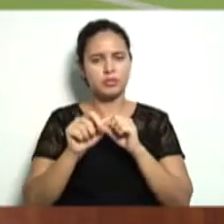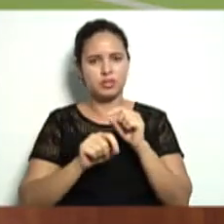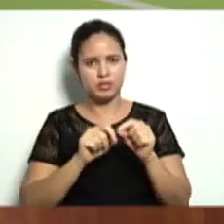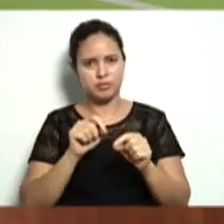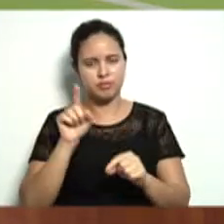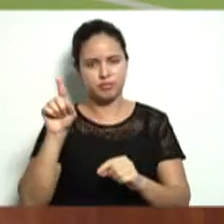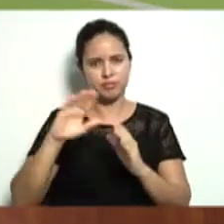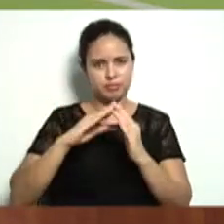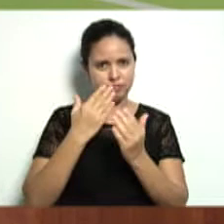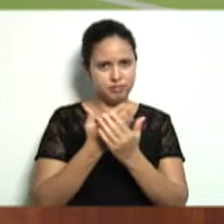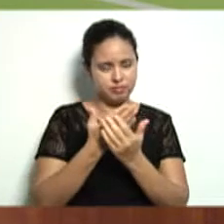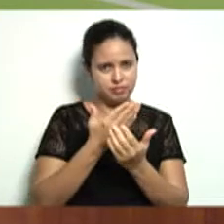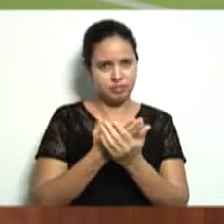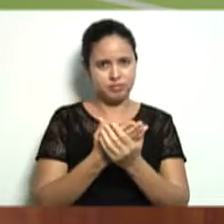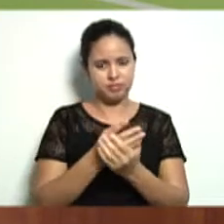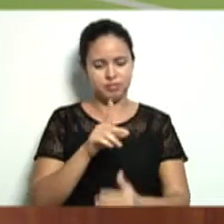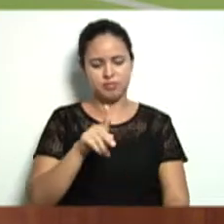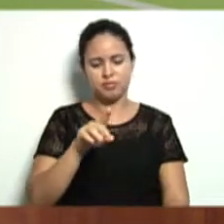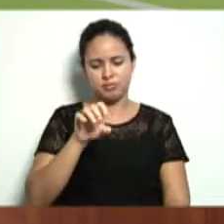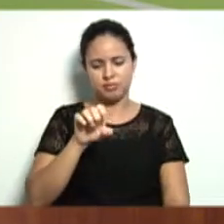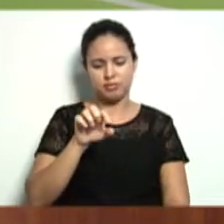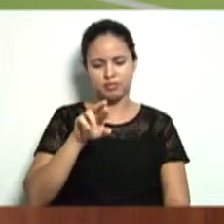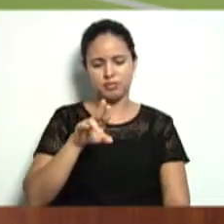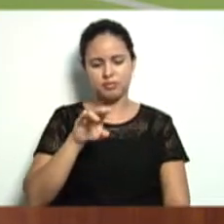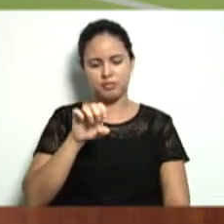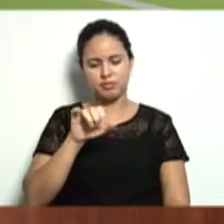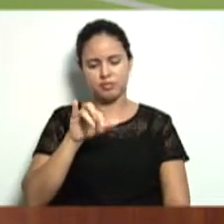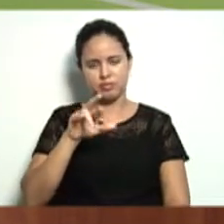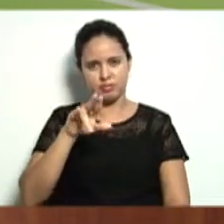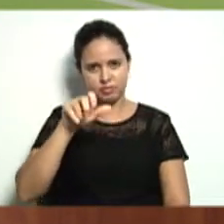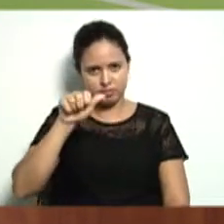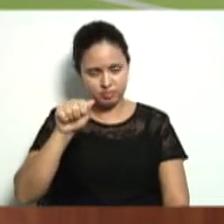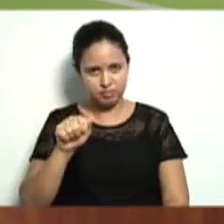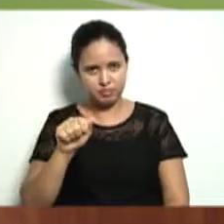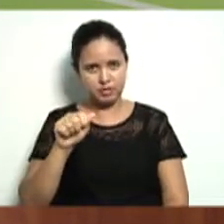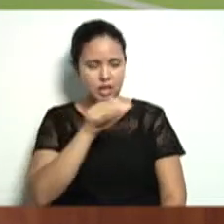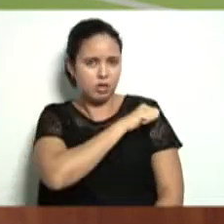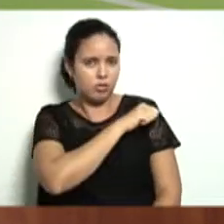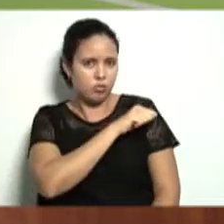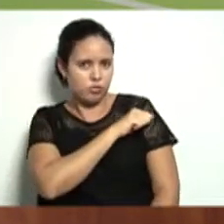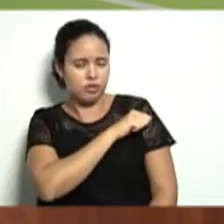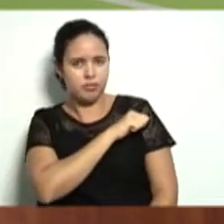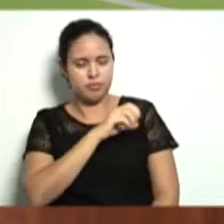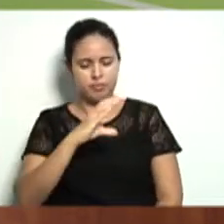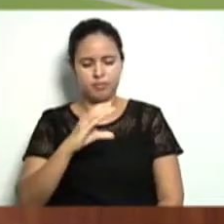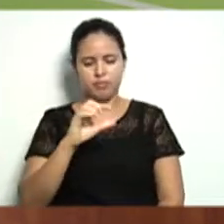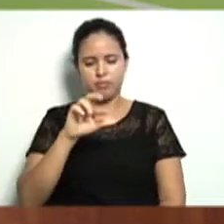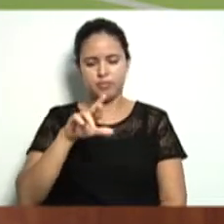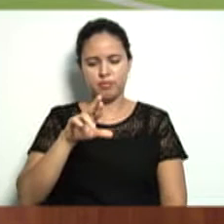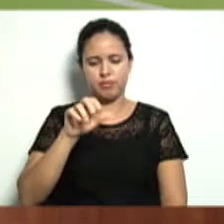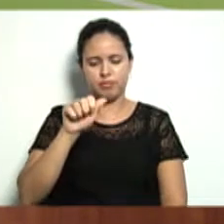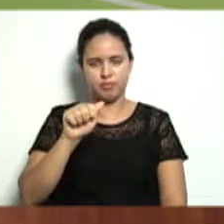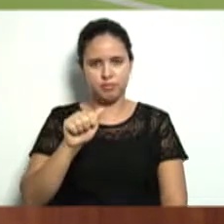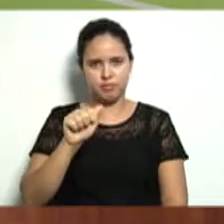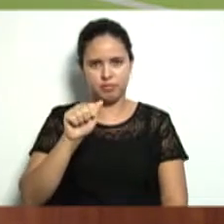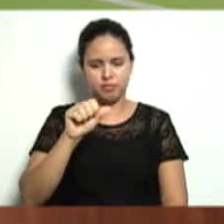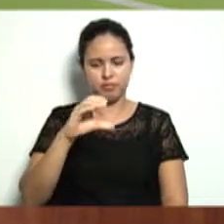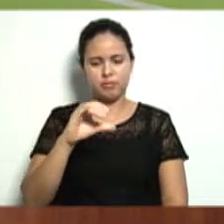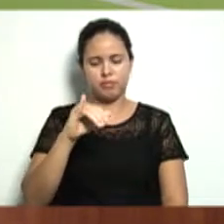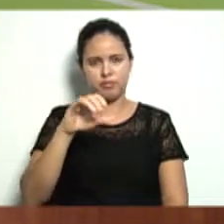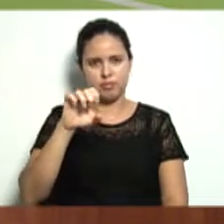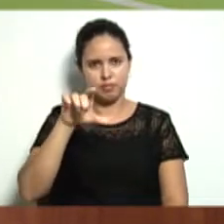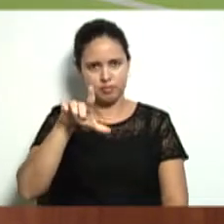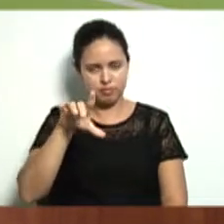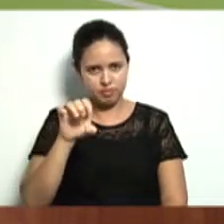Lá da Escola Pereira e Cáceres, a aluna Graciele, ela falou que sustentabilidade é